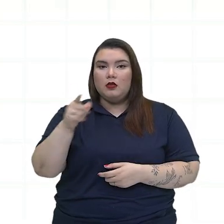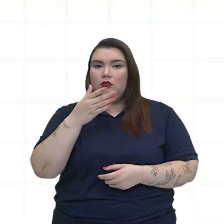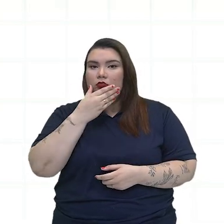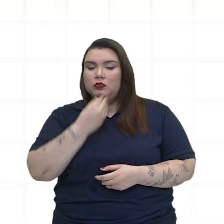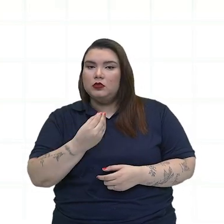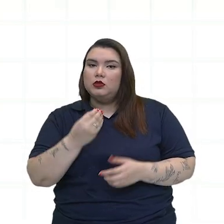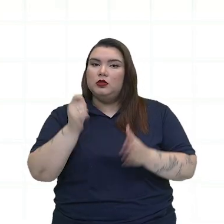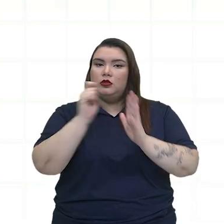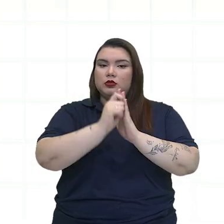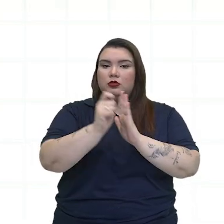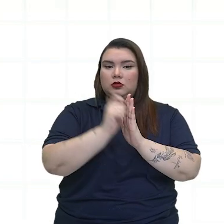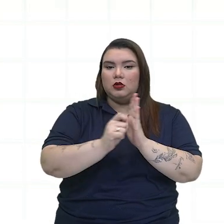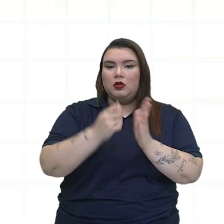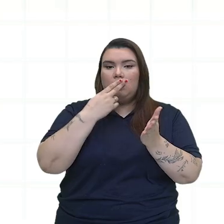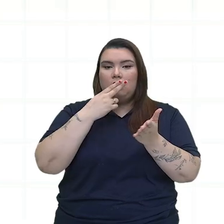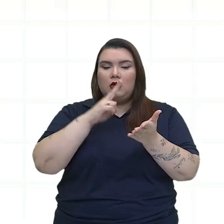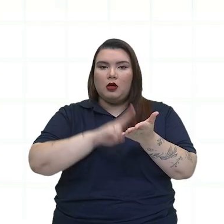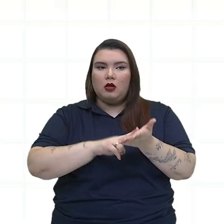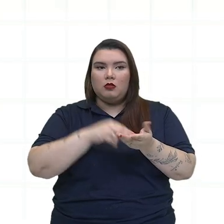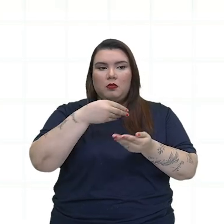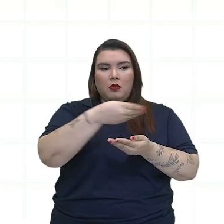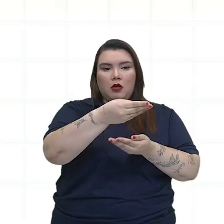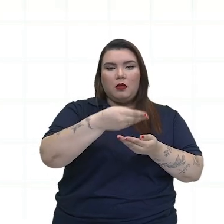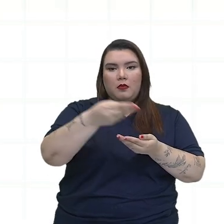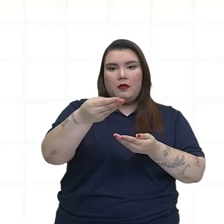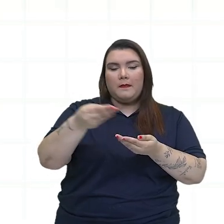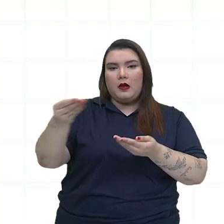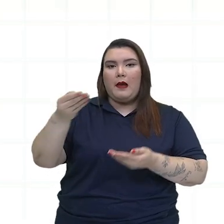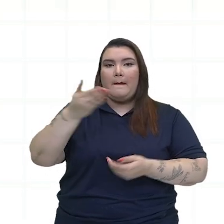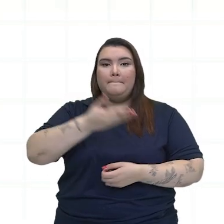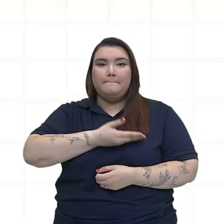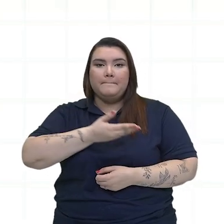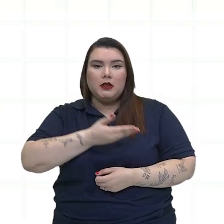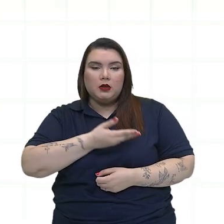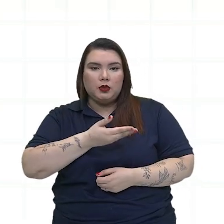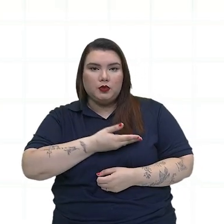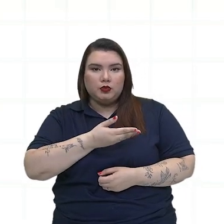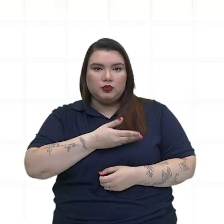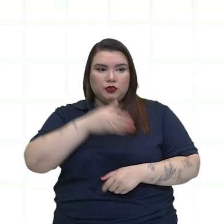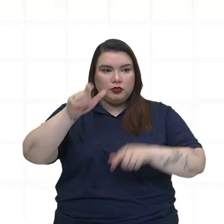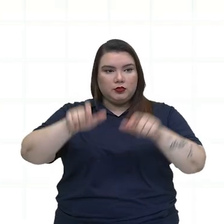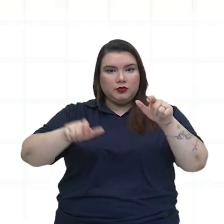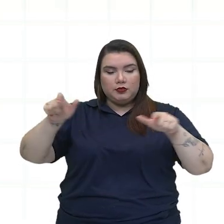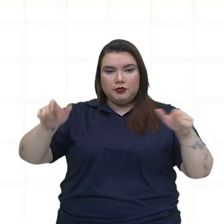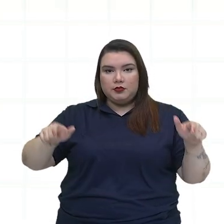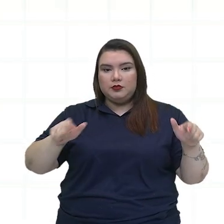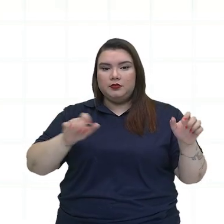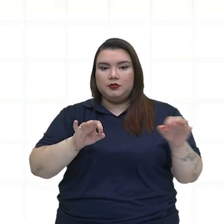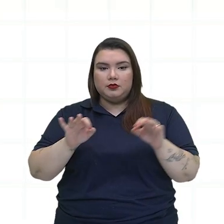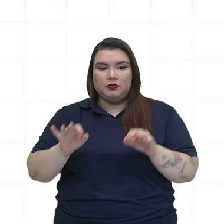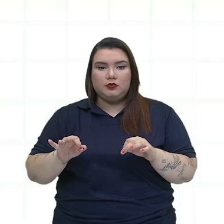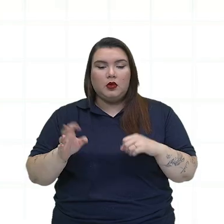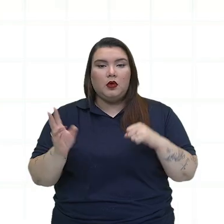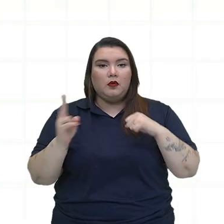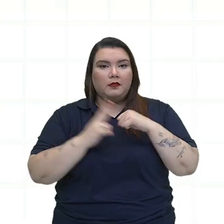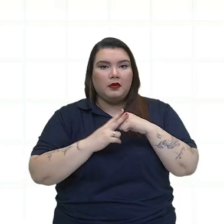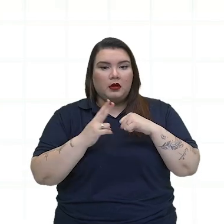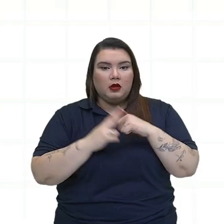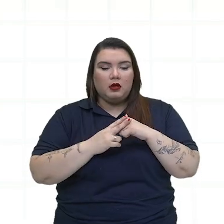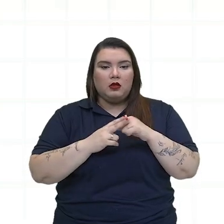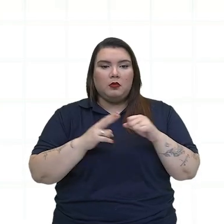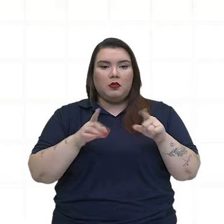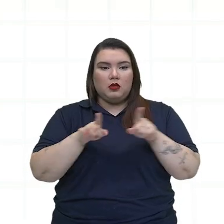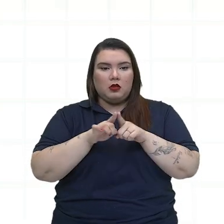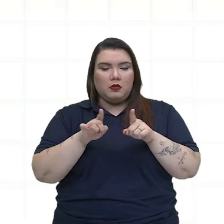ele escreve cartas para seus amigos, para os amigos dele. O verbo também não